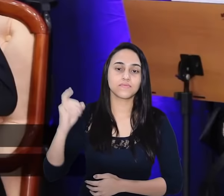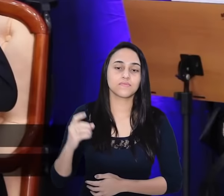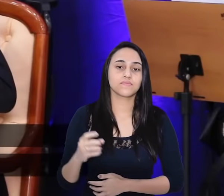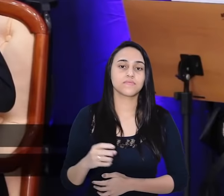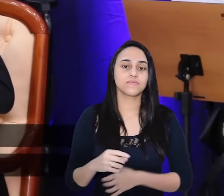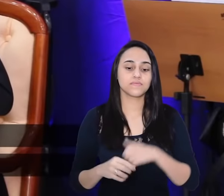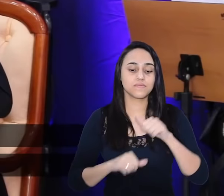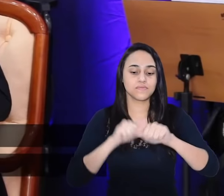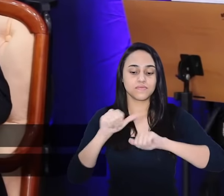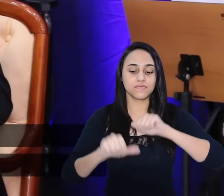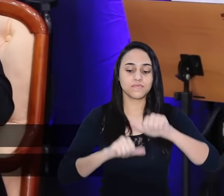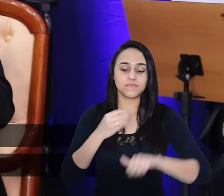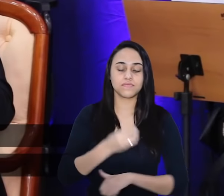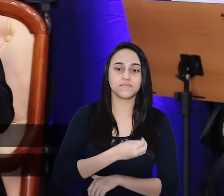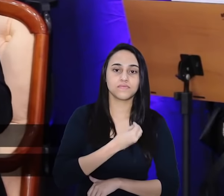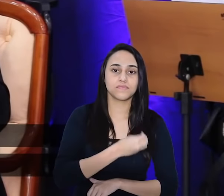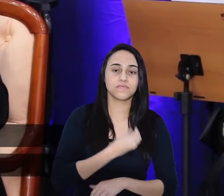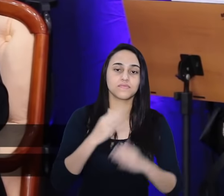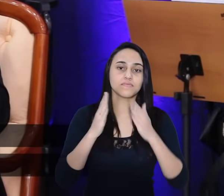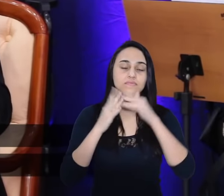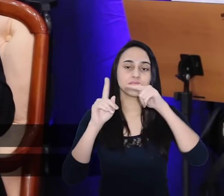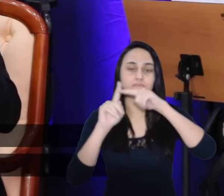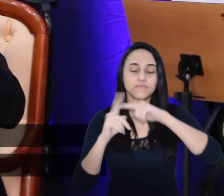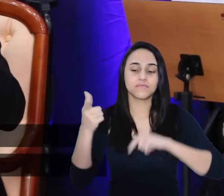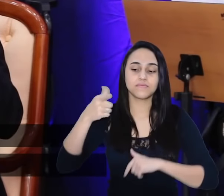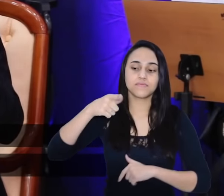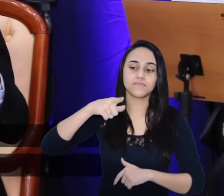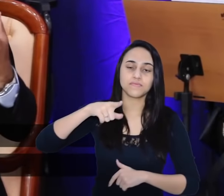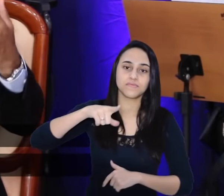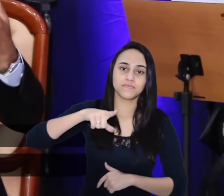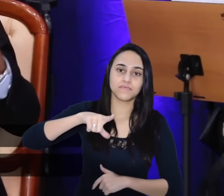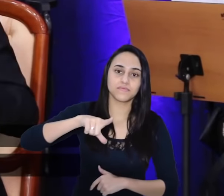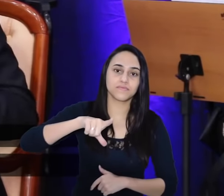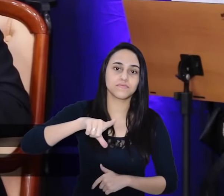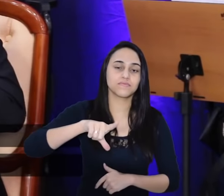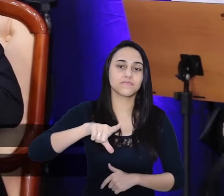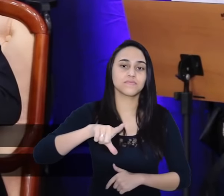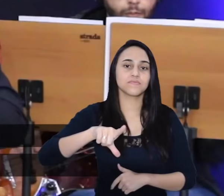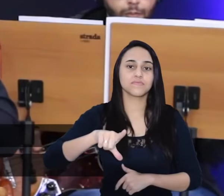Deus, reaviva a tua igreja de novo,